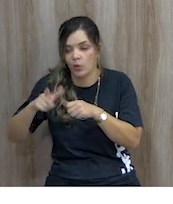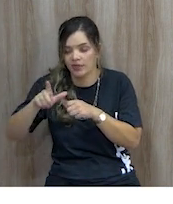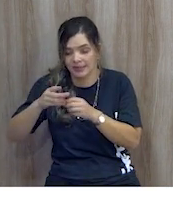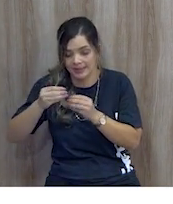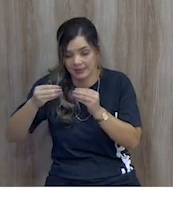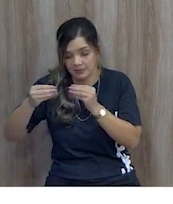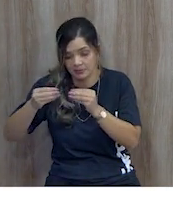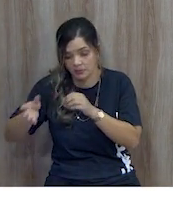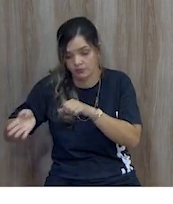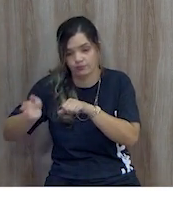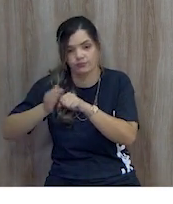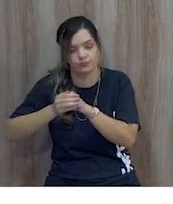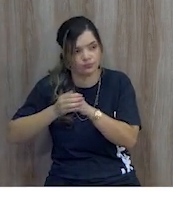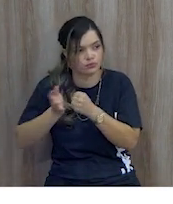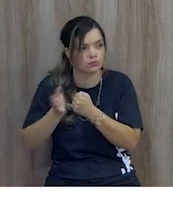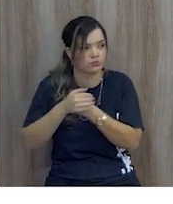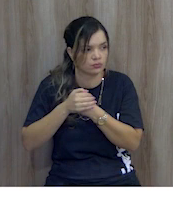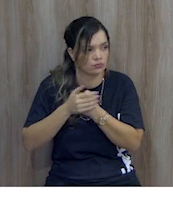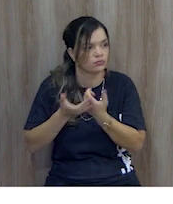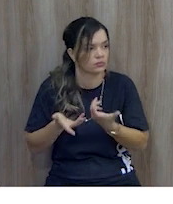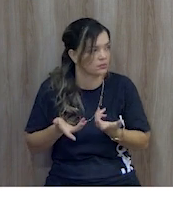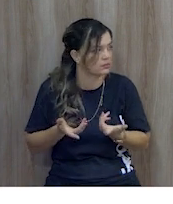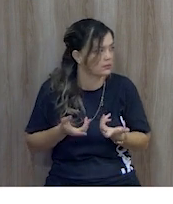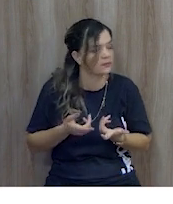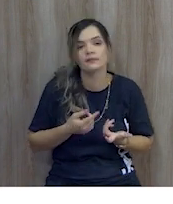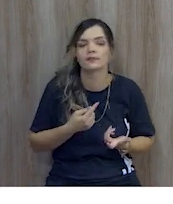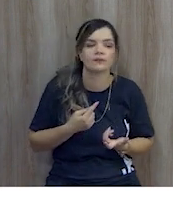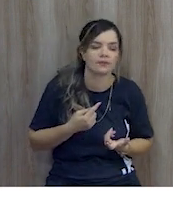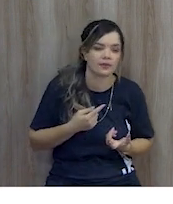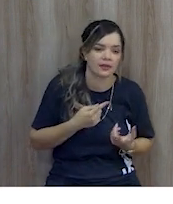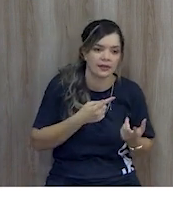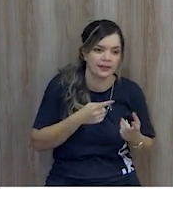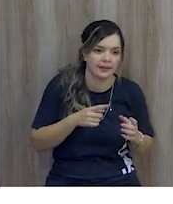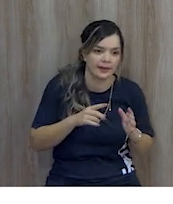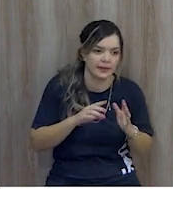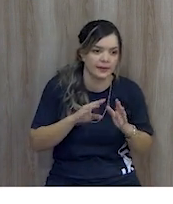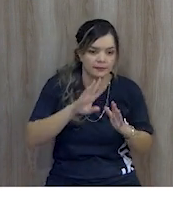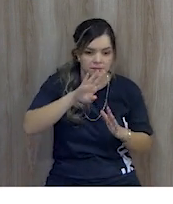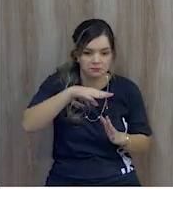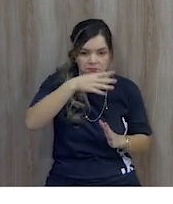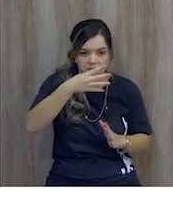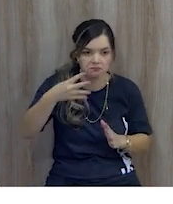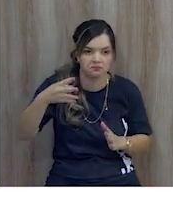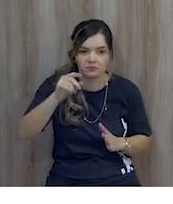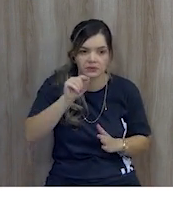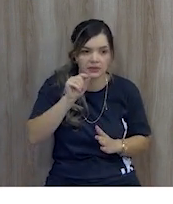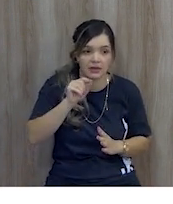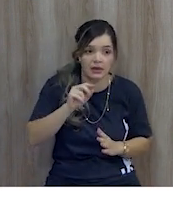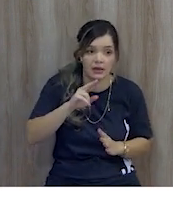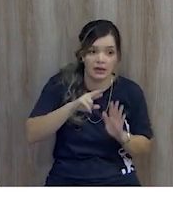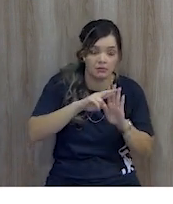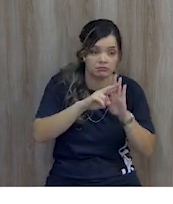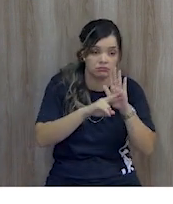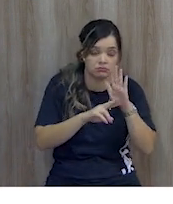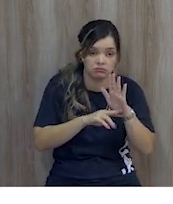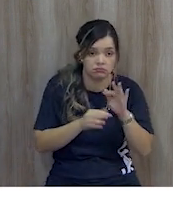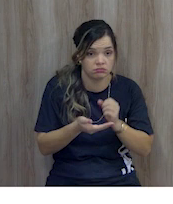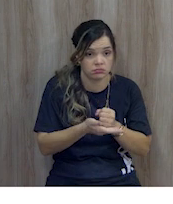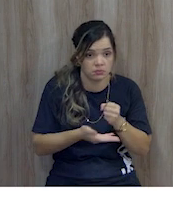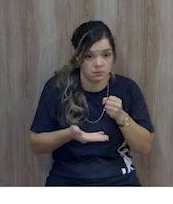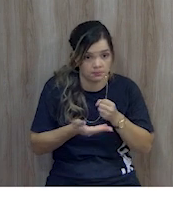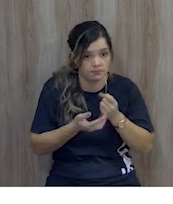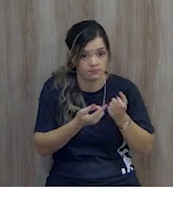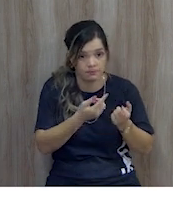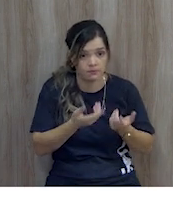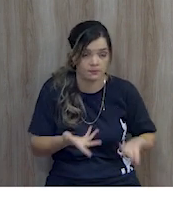radicular. E aí, essa é uma tabelinha também com uma regrinha básica. É claro que é importante, quando a gente traz uma